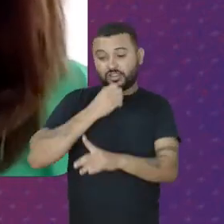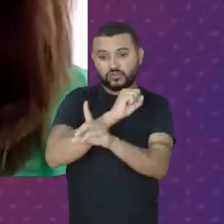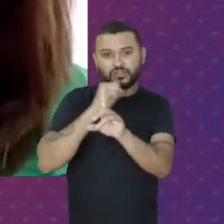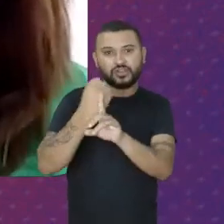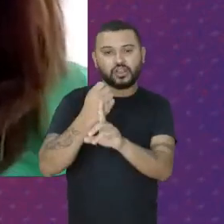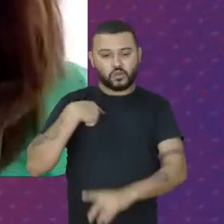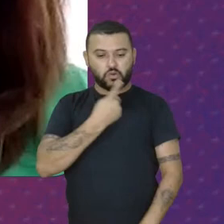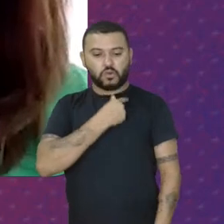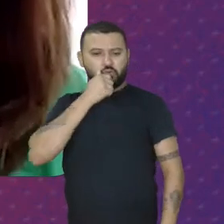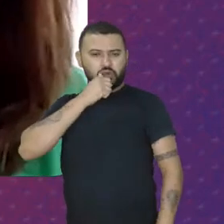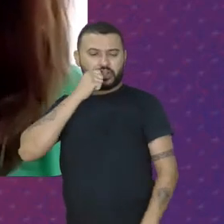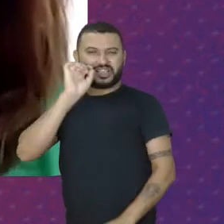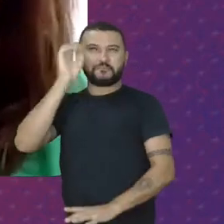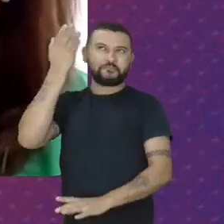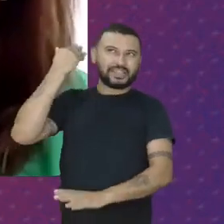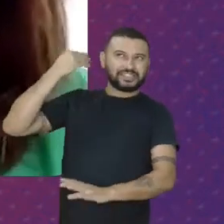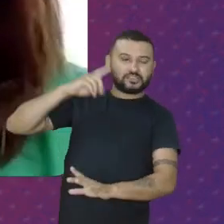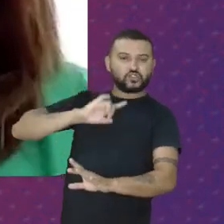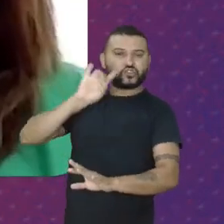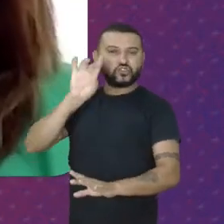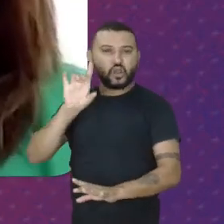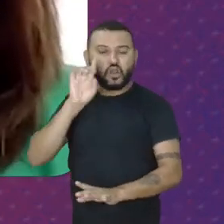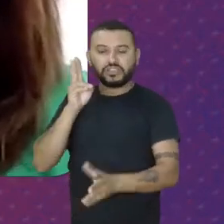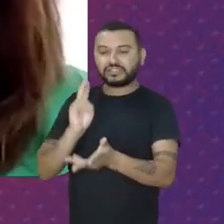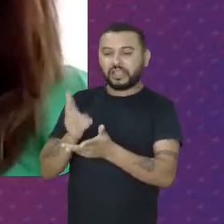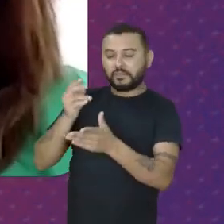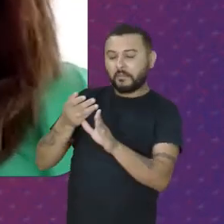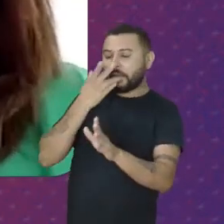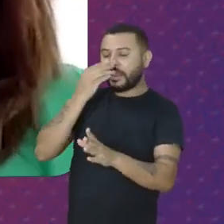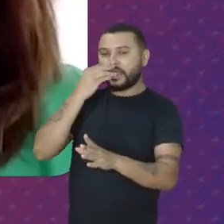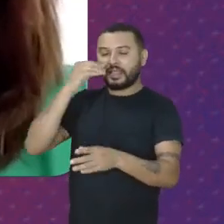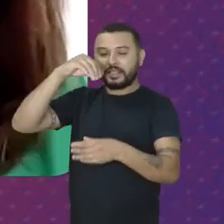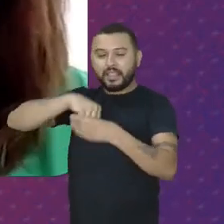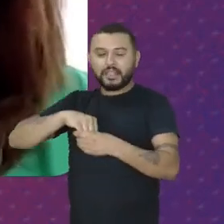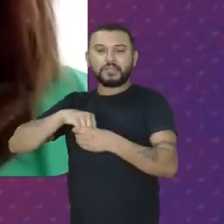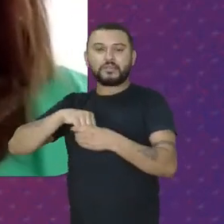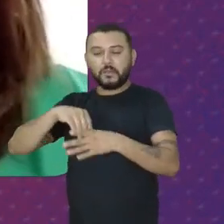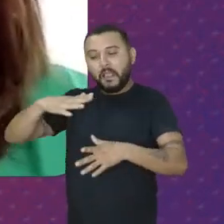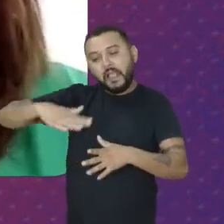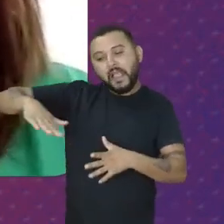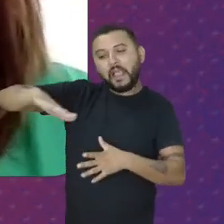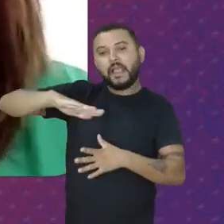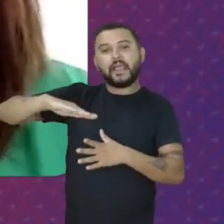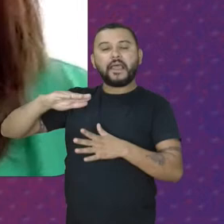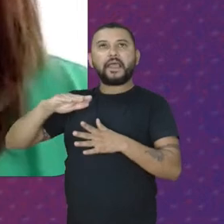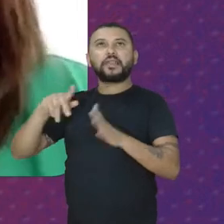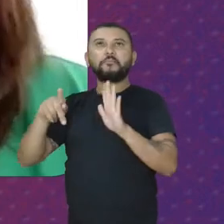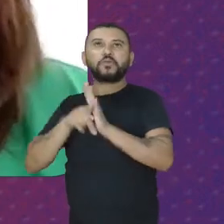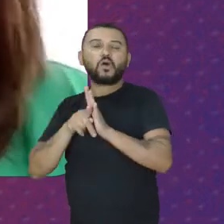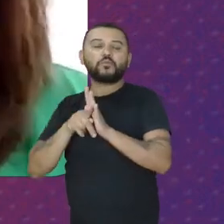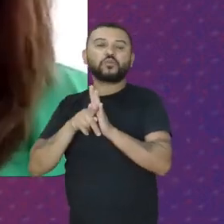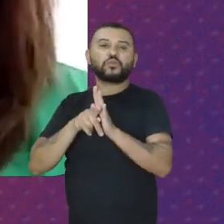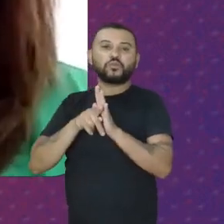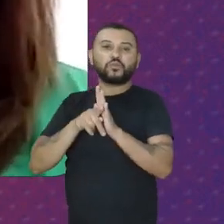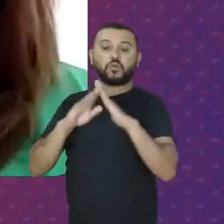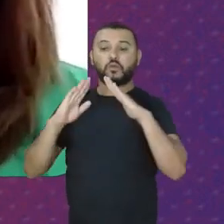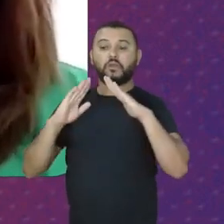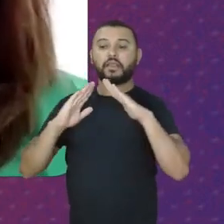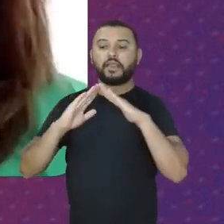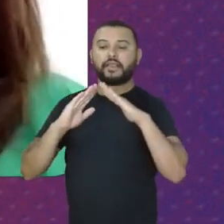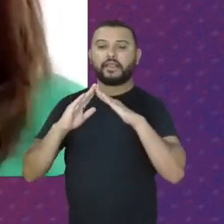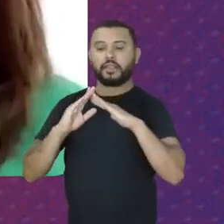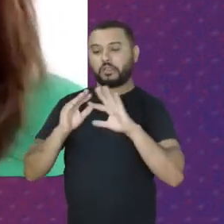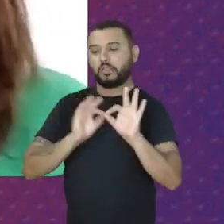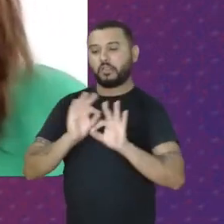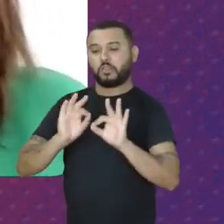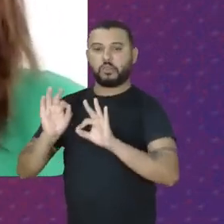nós, mulheres, sempre foi reservado o espaço e o ambiente doméstico,